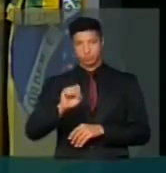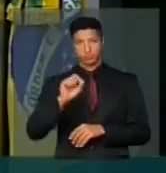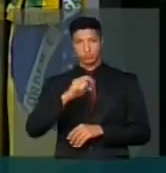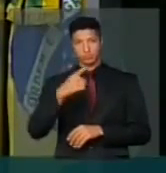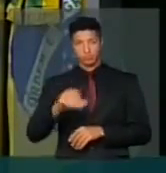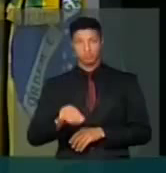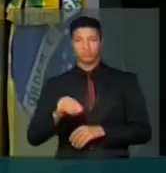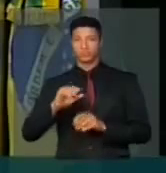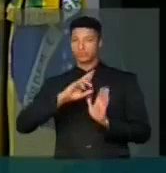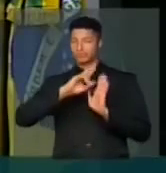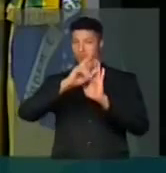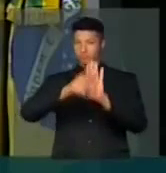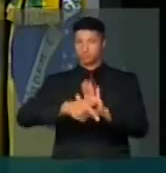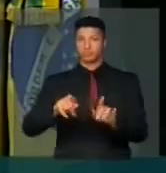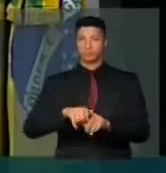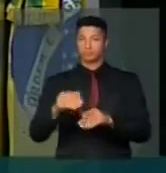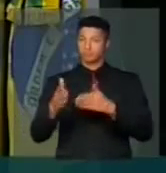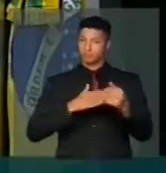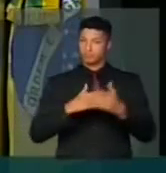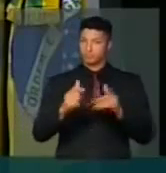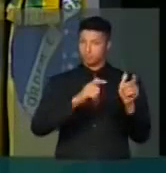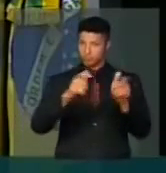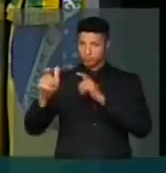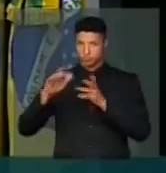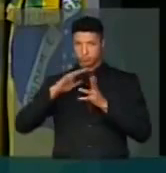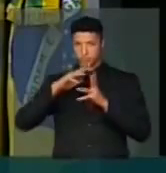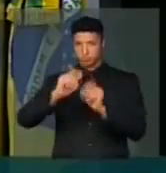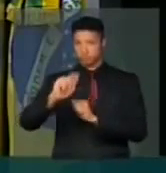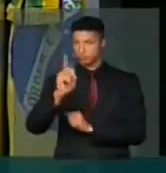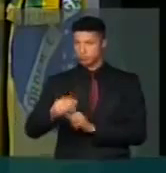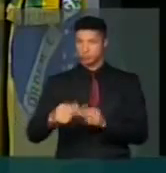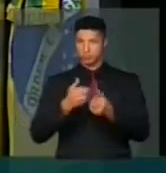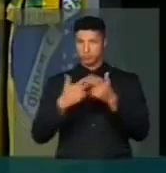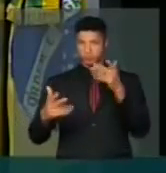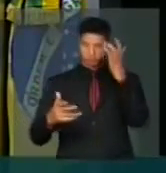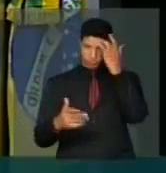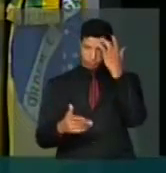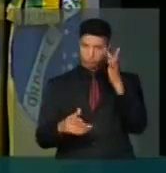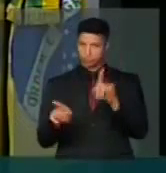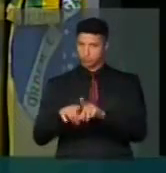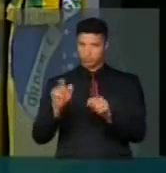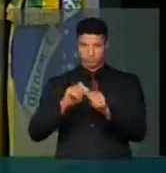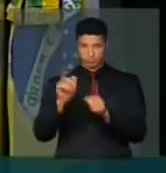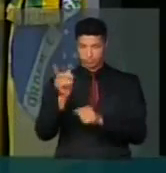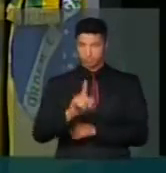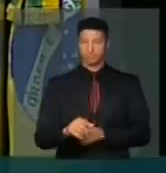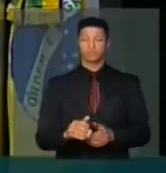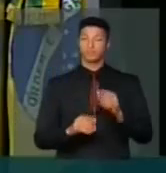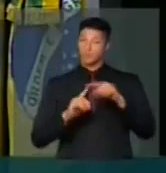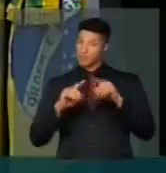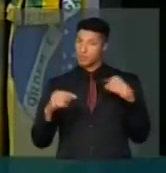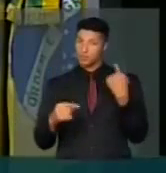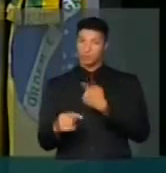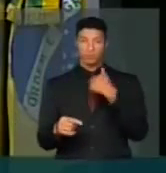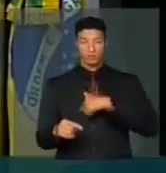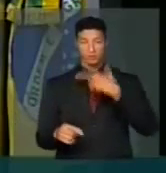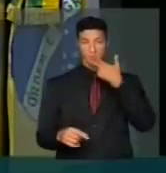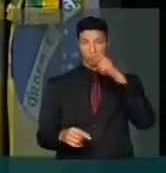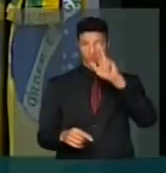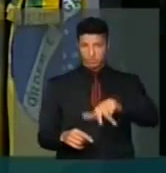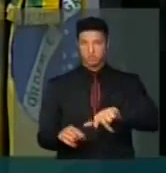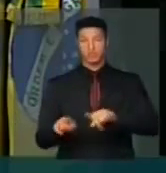são múltiplos e amplos em qualquer lugar do mundo, não é uma coisa fácil de se fazer. Mas nós aqui,